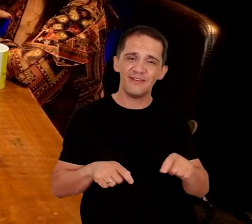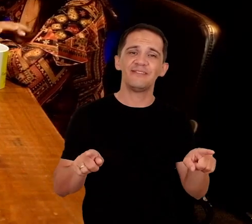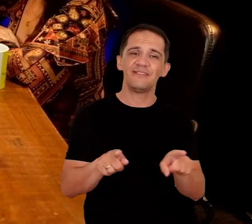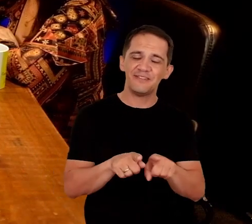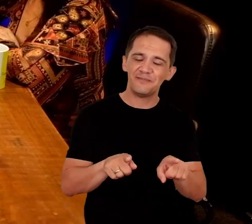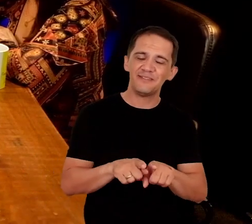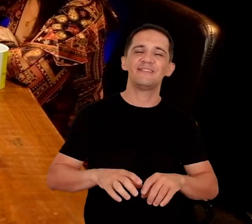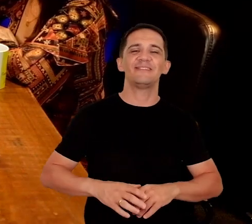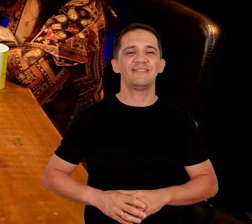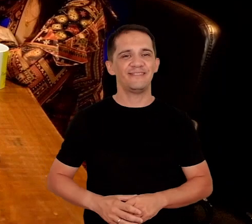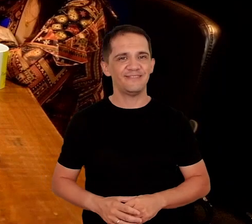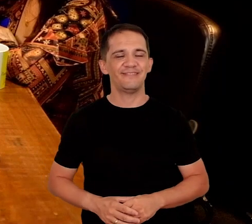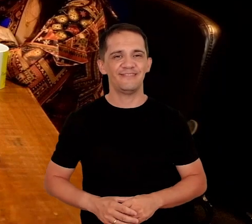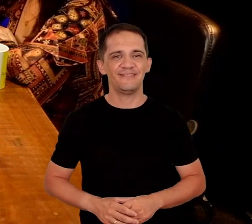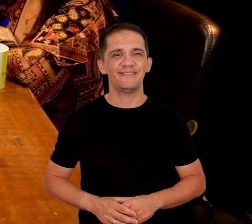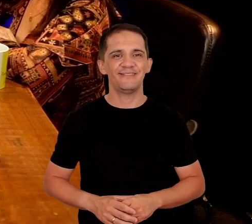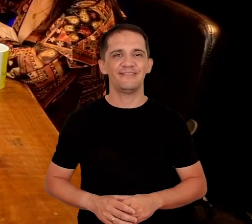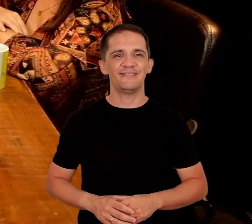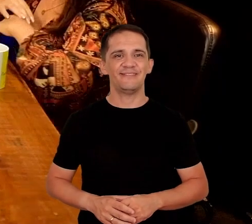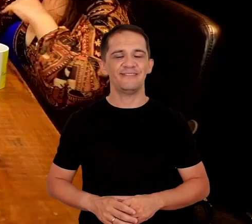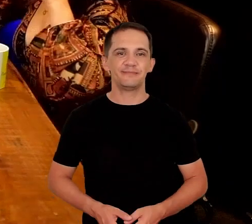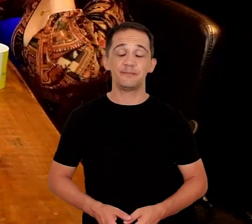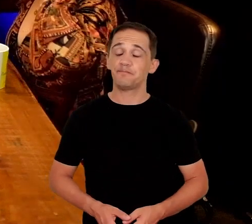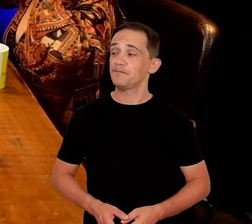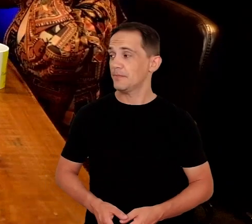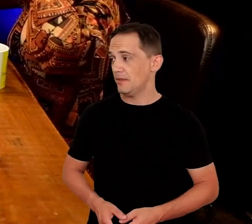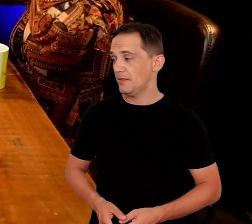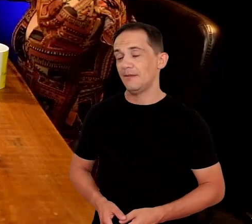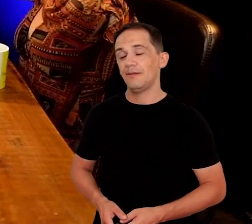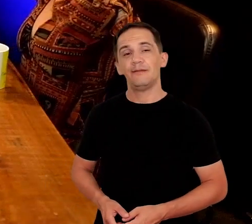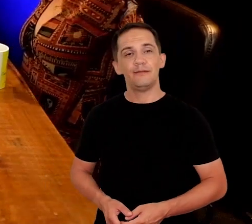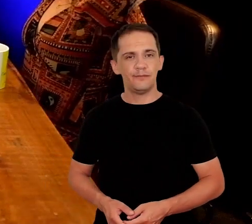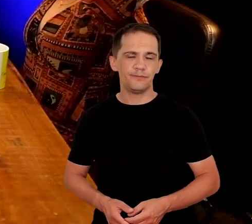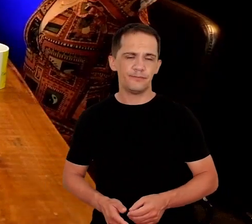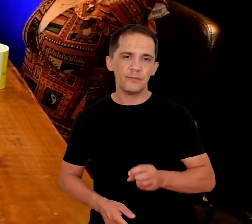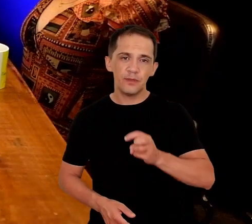essa questão, aprende, né? Aprende. Fala que come sorvete deles. E falando só,